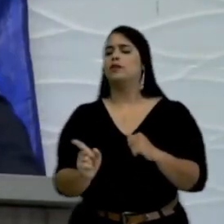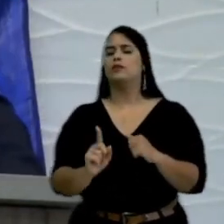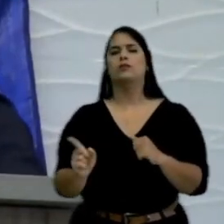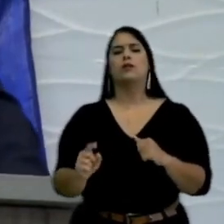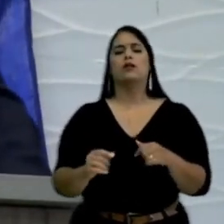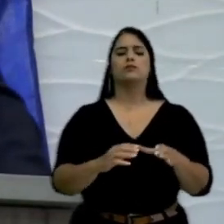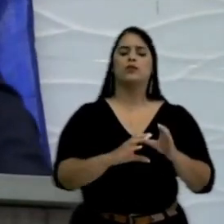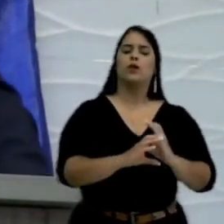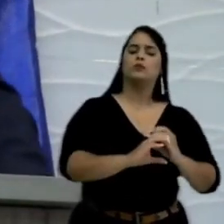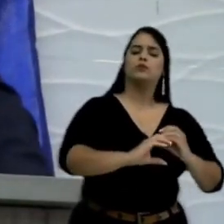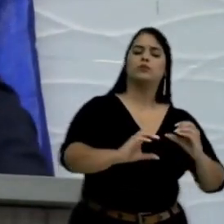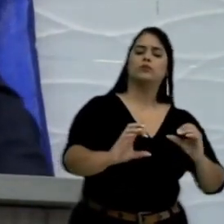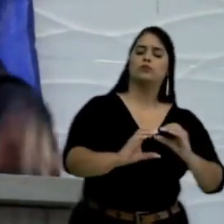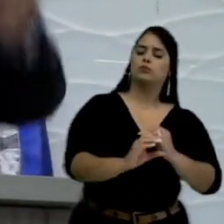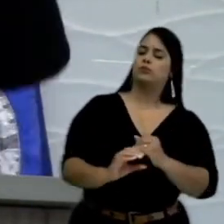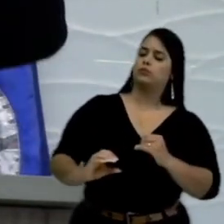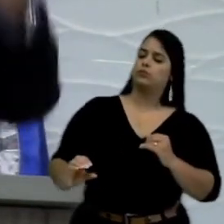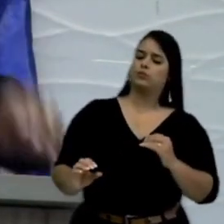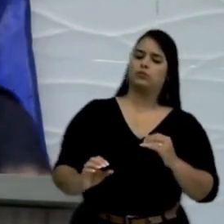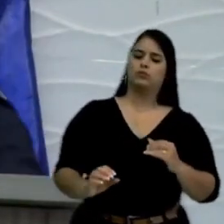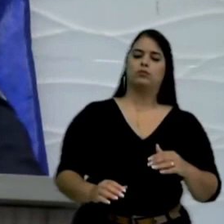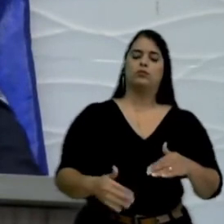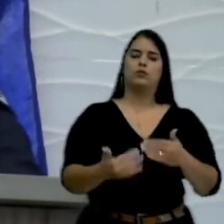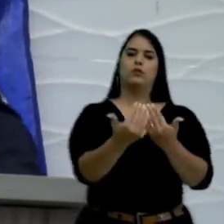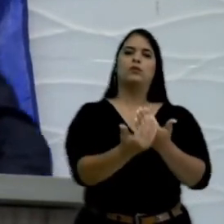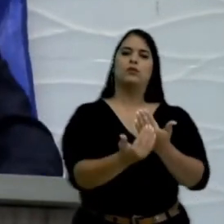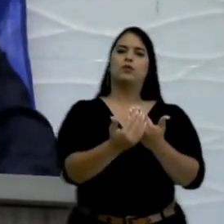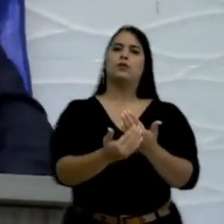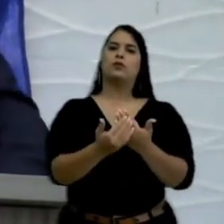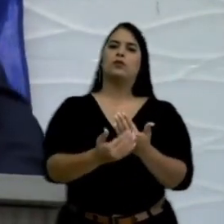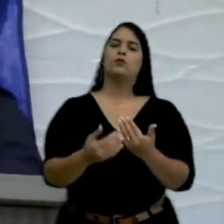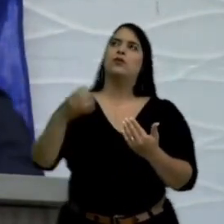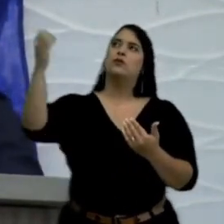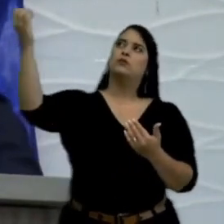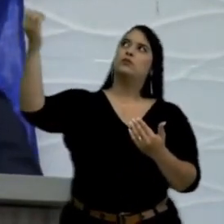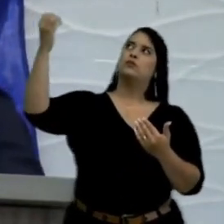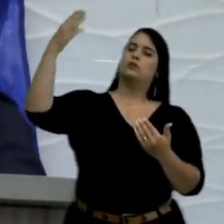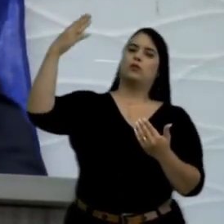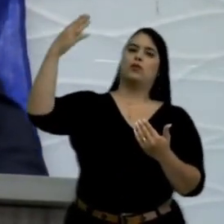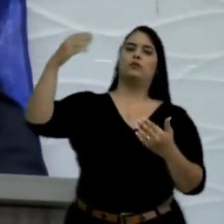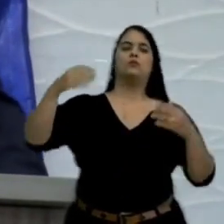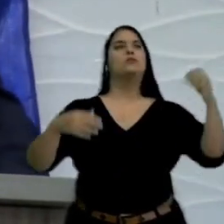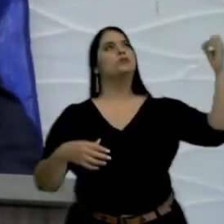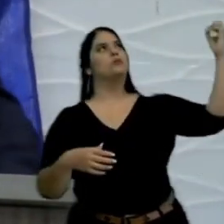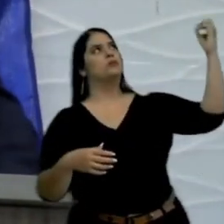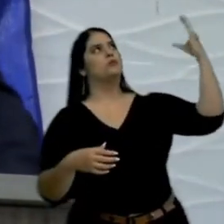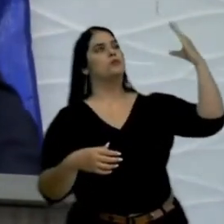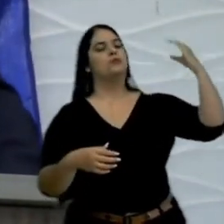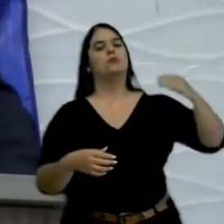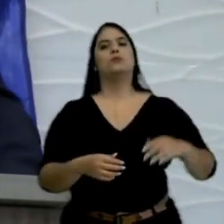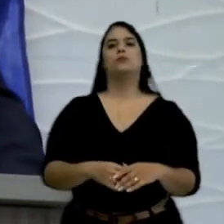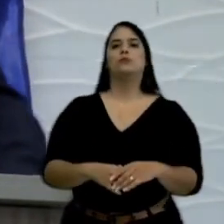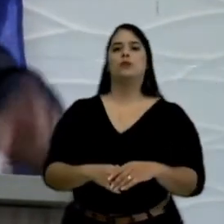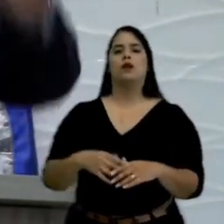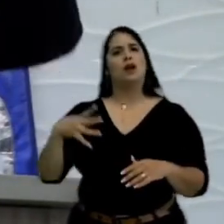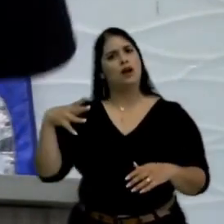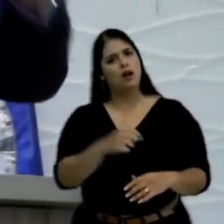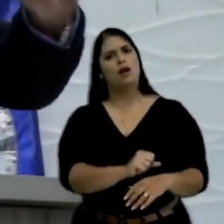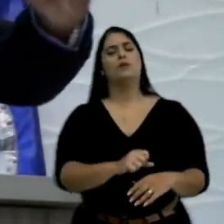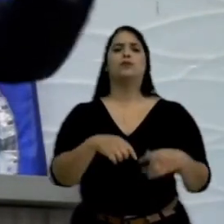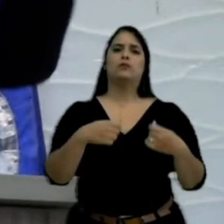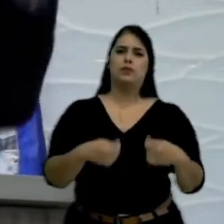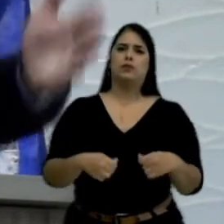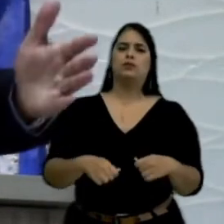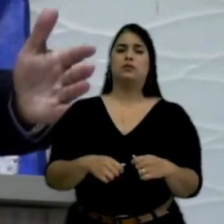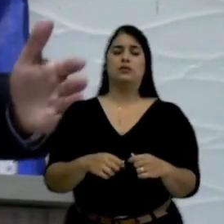extensão de rede para de frente da casa dele colocar um poste. Alvo Braga deu o poste, pedi a André que agilize isso, que ele tinha